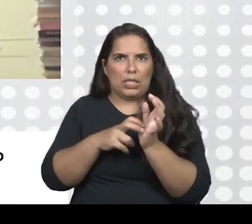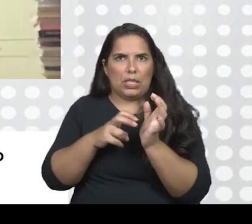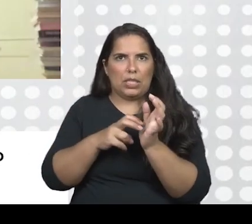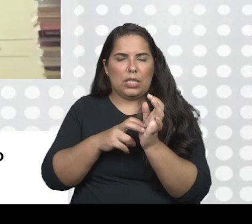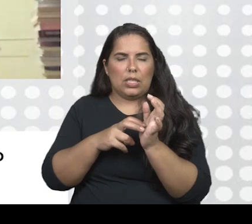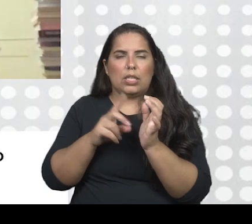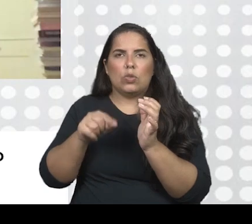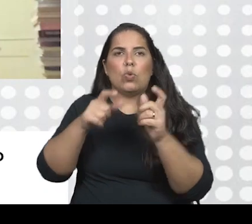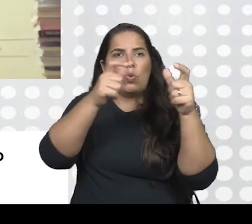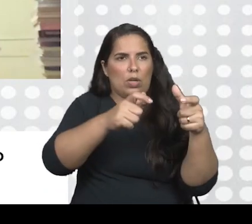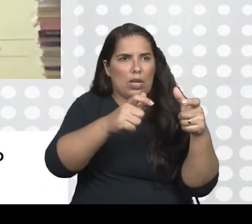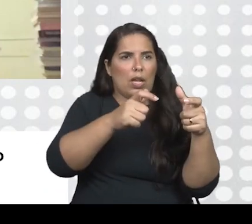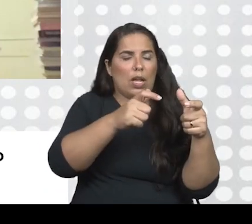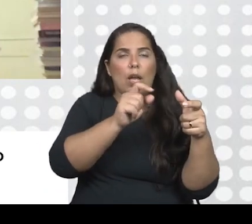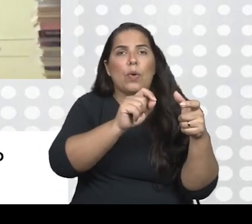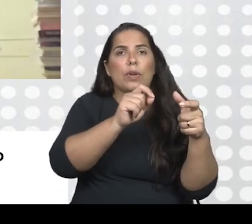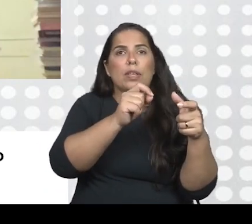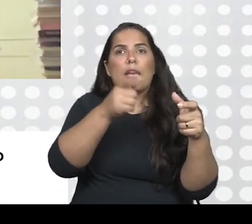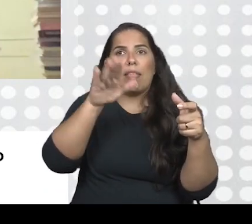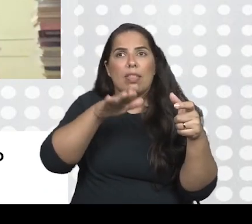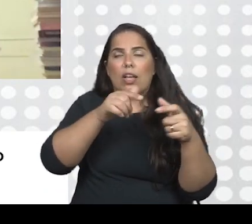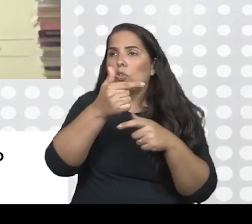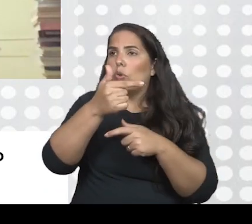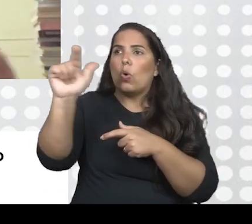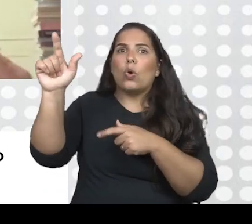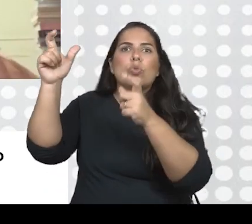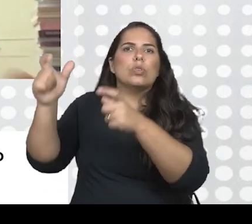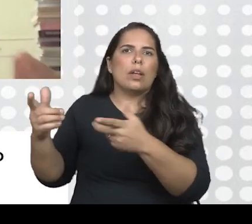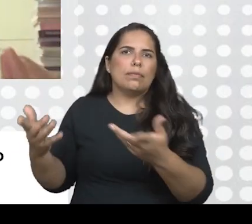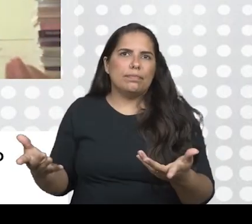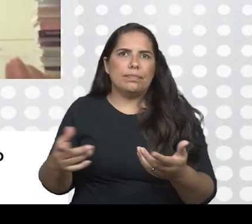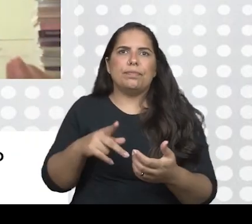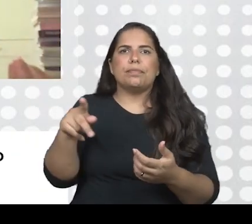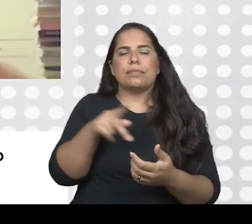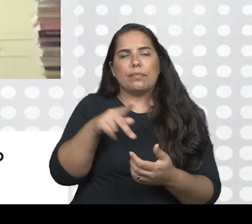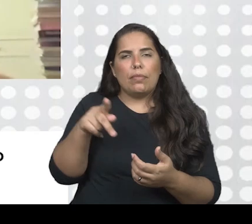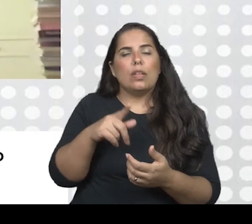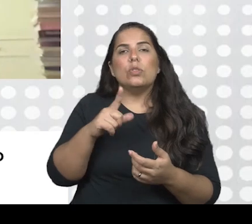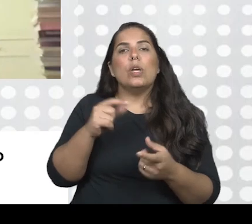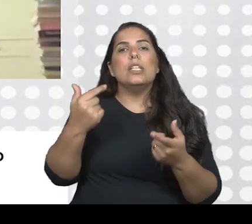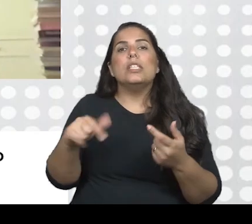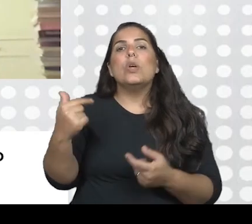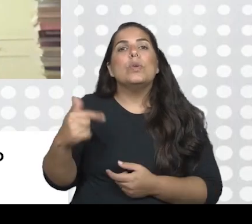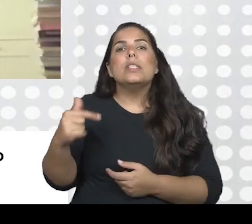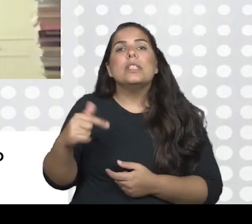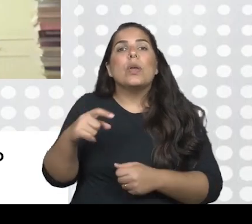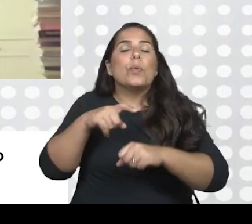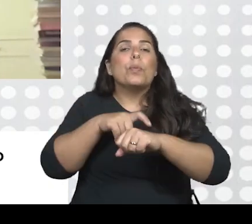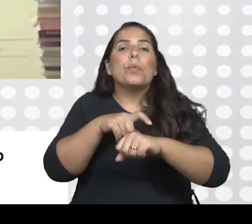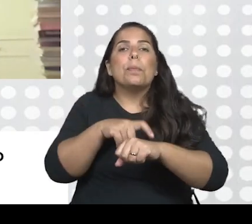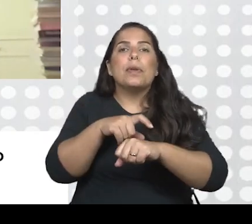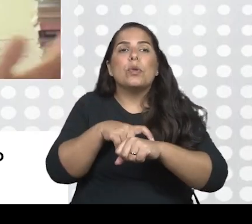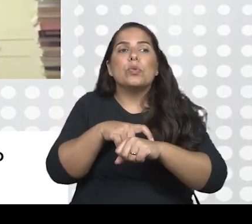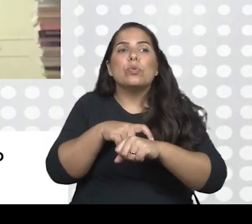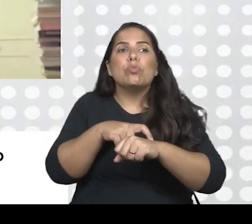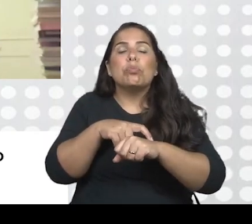turno numa rede, no turno oposto noutra rede, e esse professor, ele não tem um momento